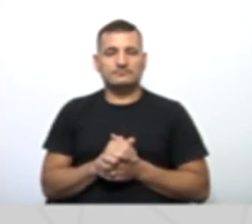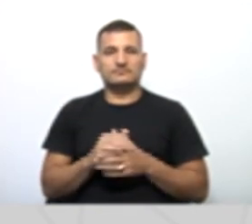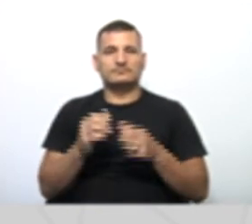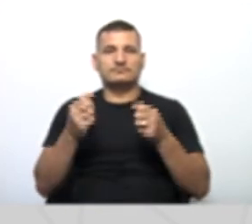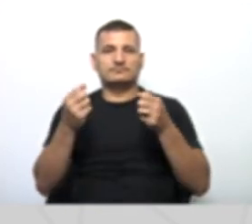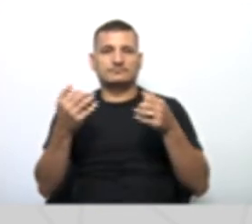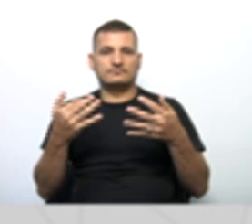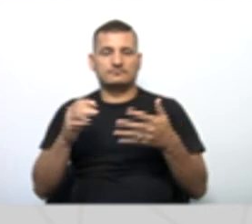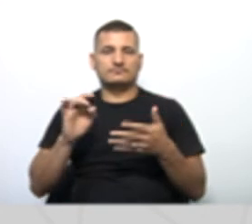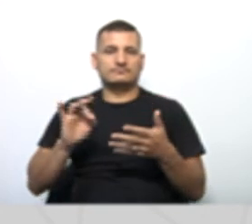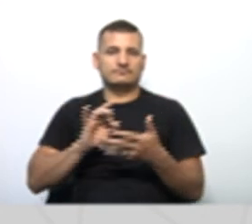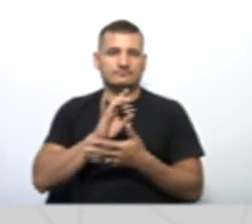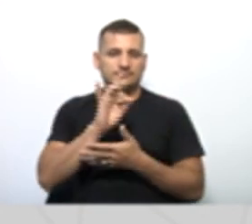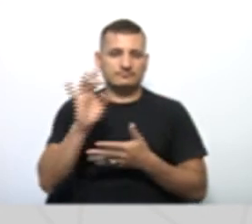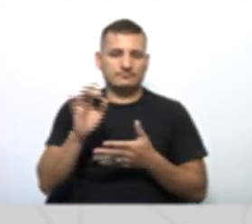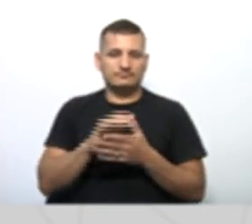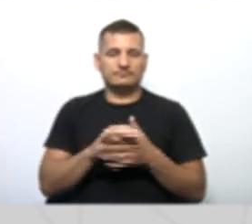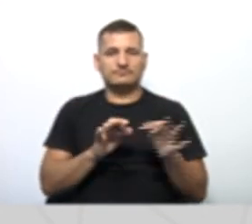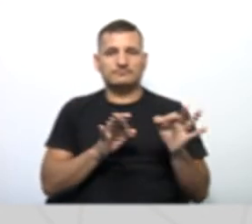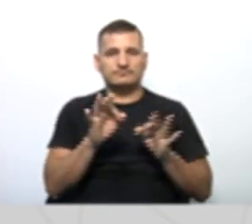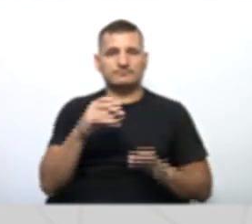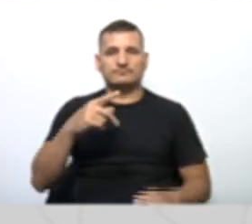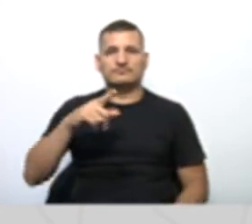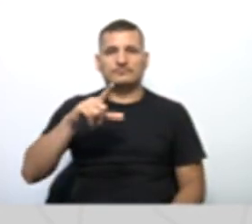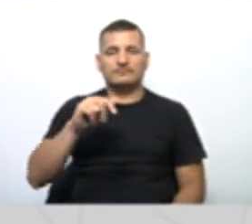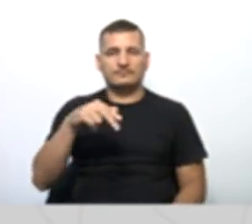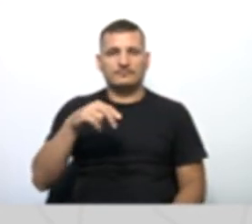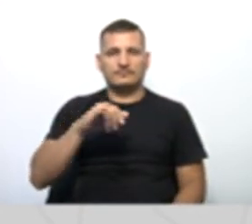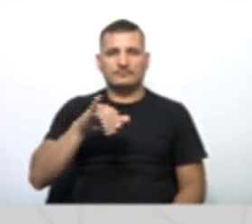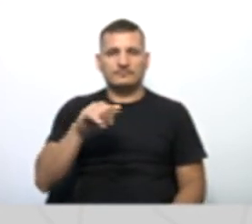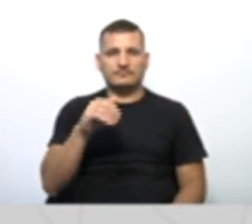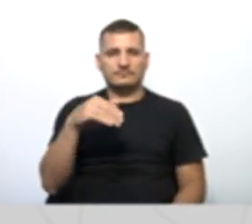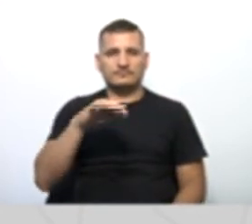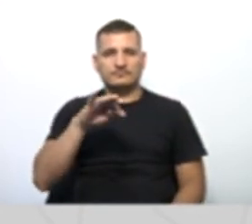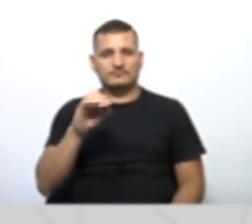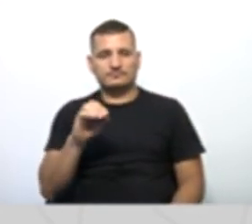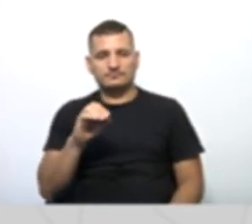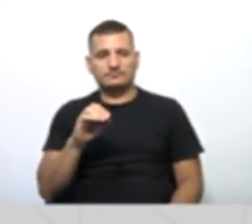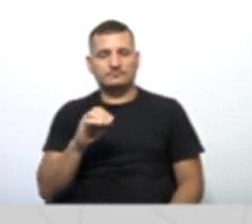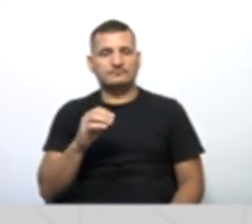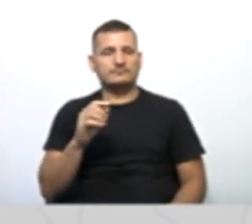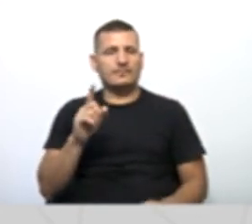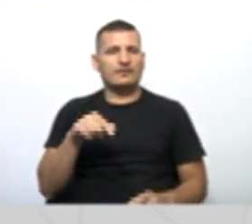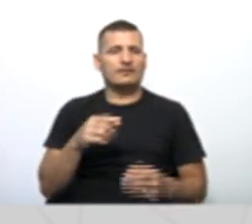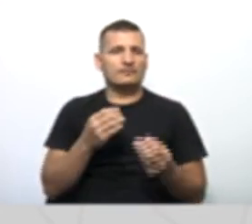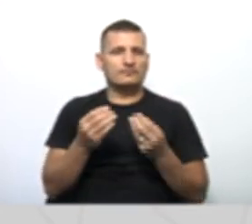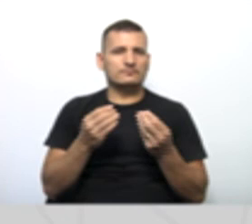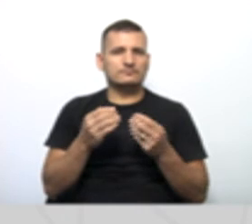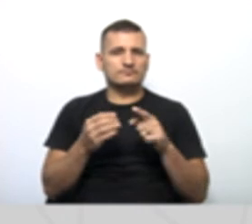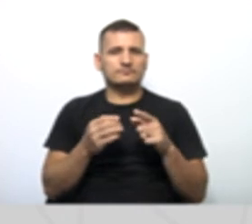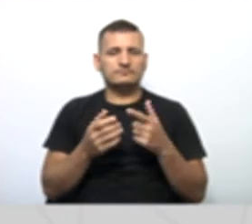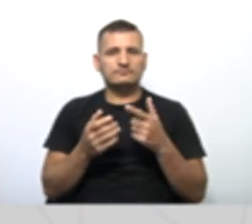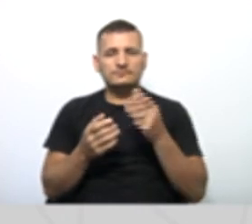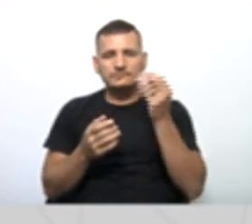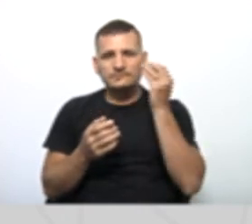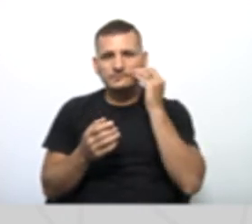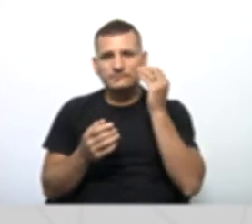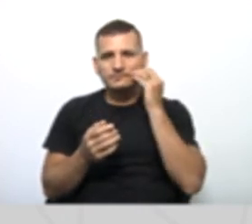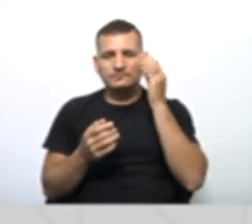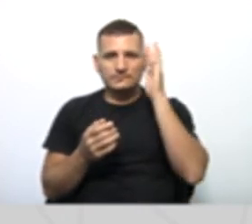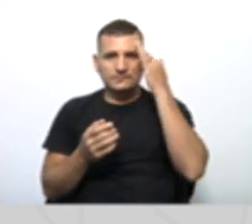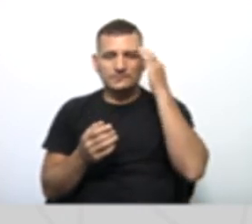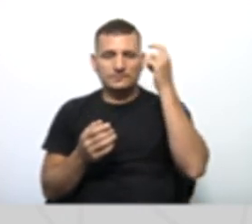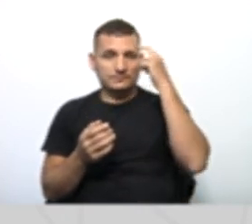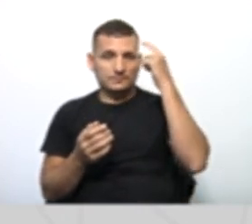uma dessas. O planejamento, né, o planejamento é quando você vai buscar entender, pensar,